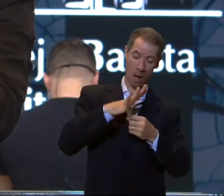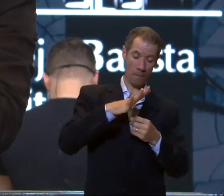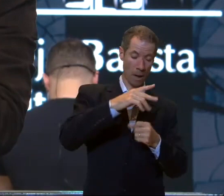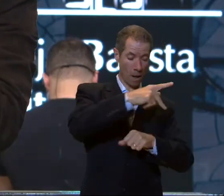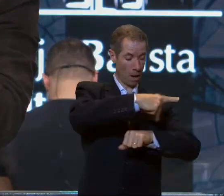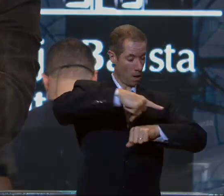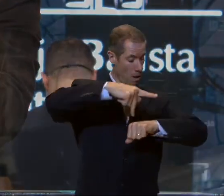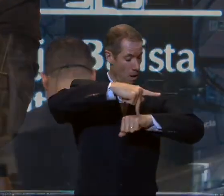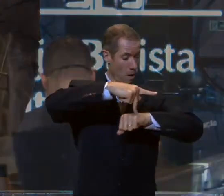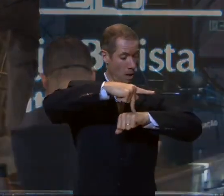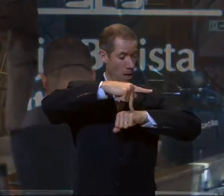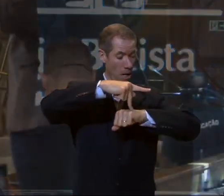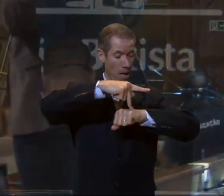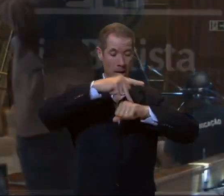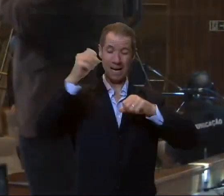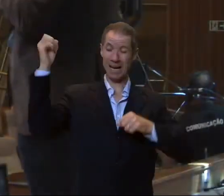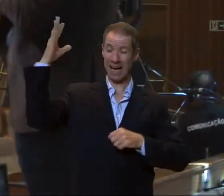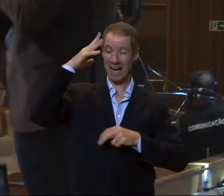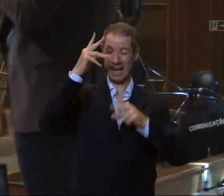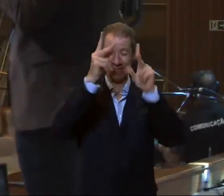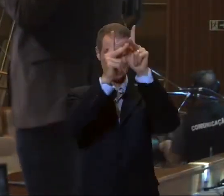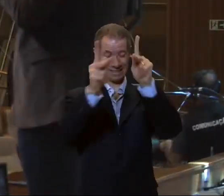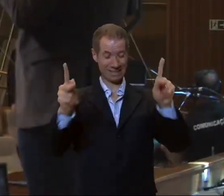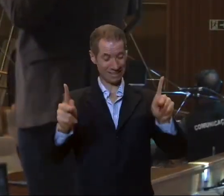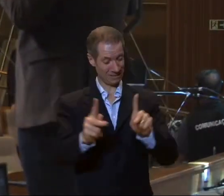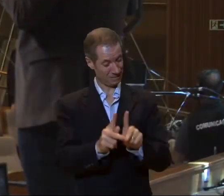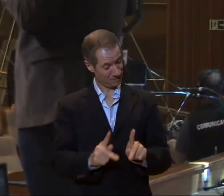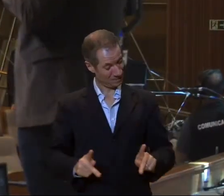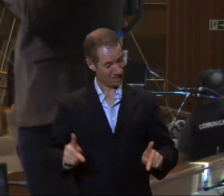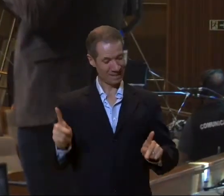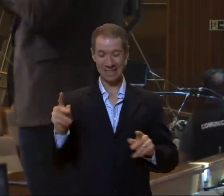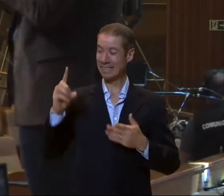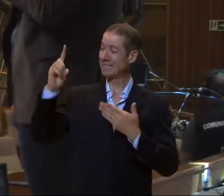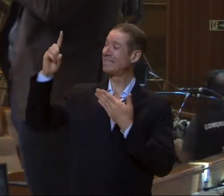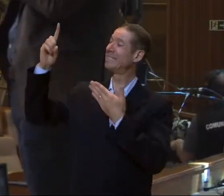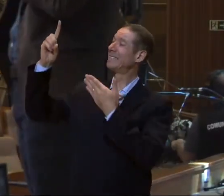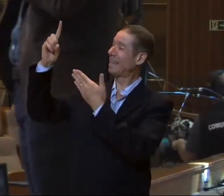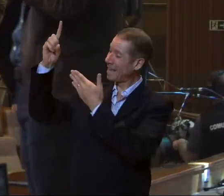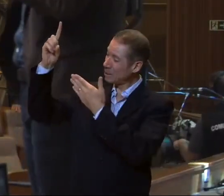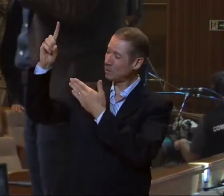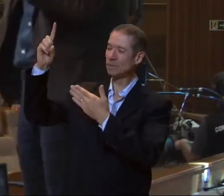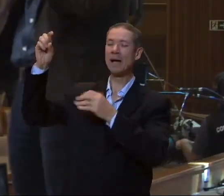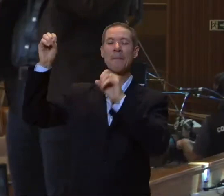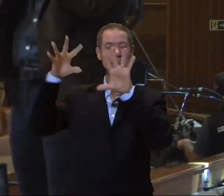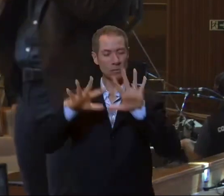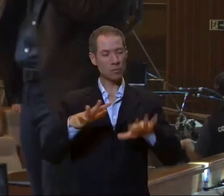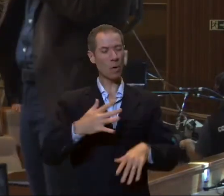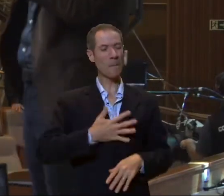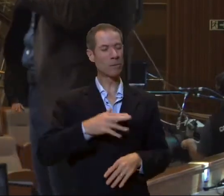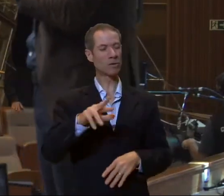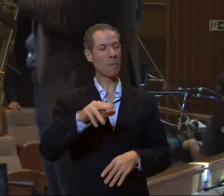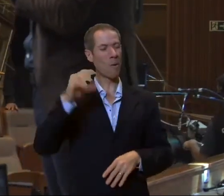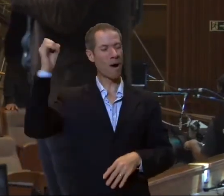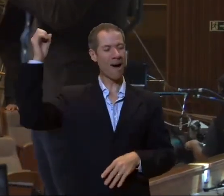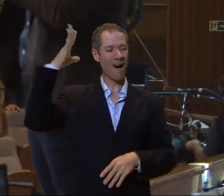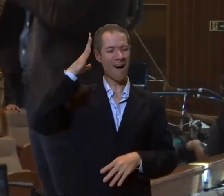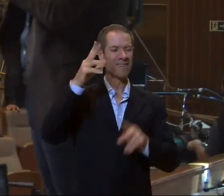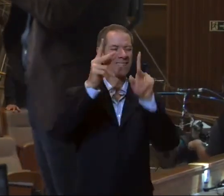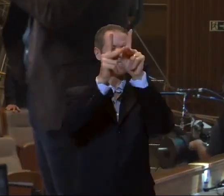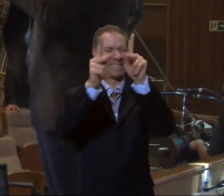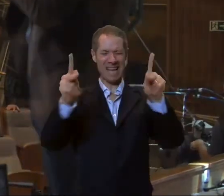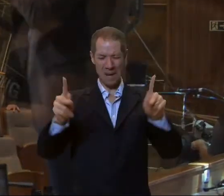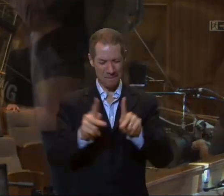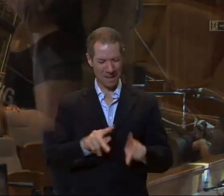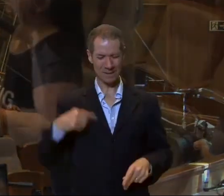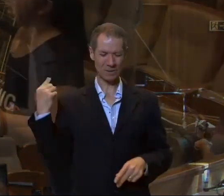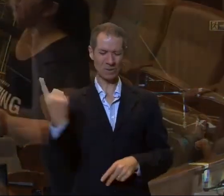terra, graça e paz. Deus, eu saúdo os meus irmãos com a graça e a